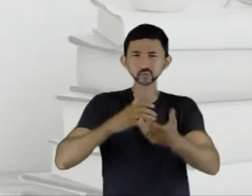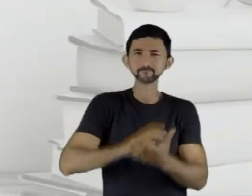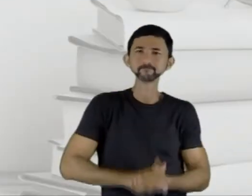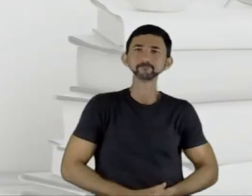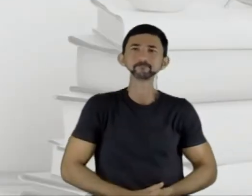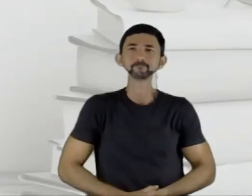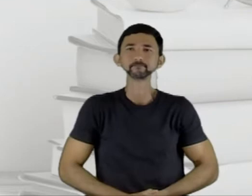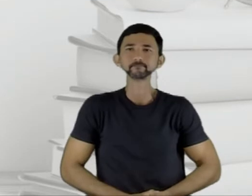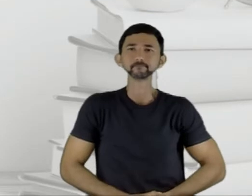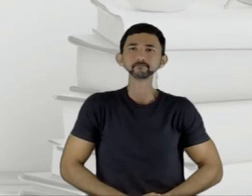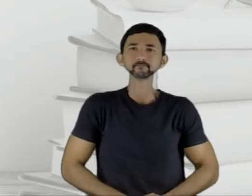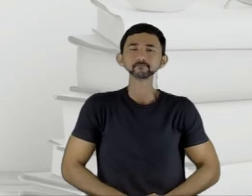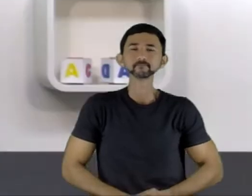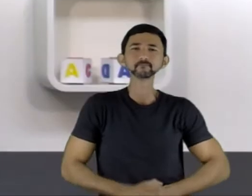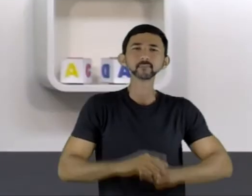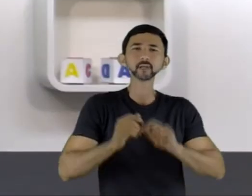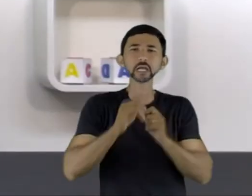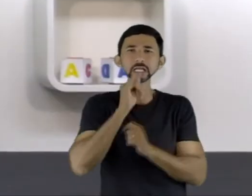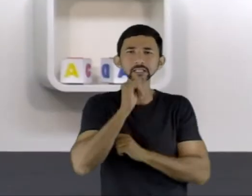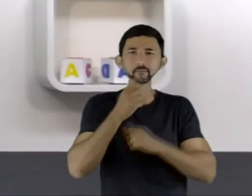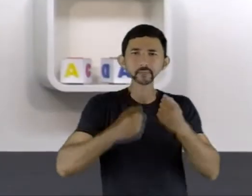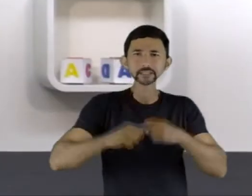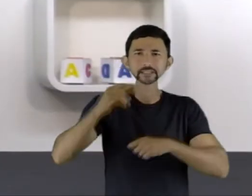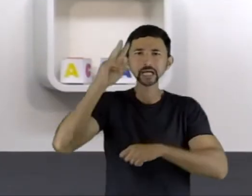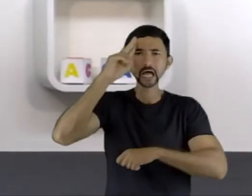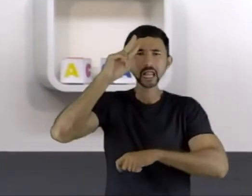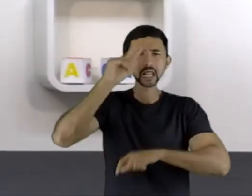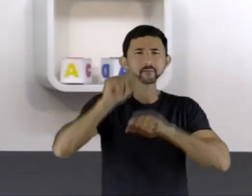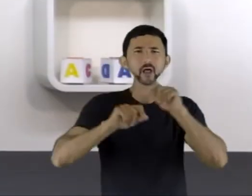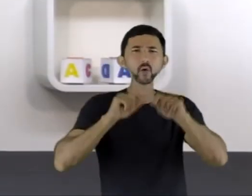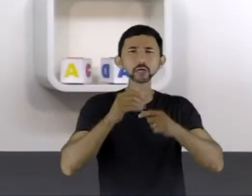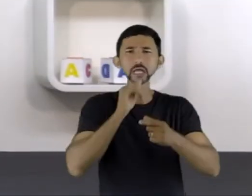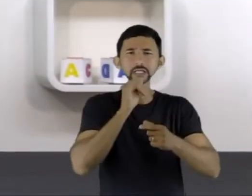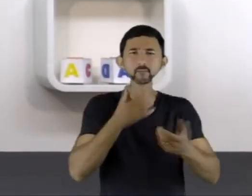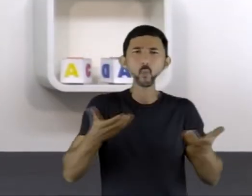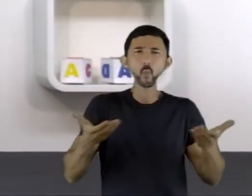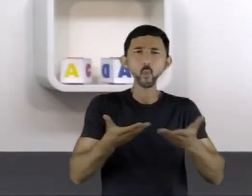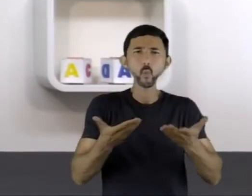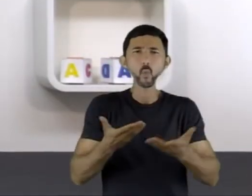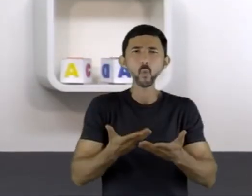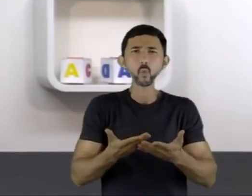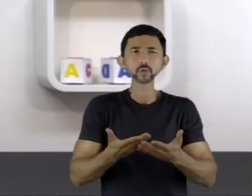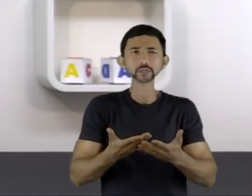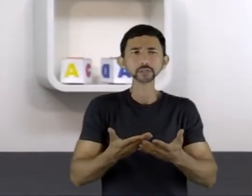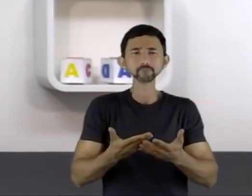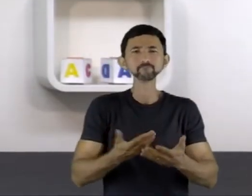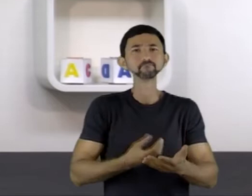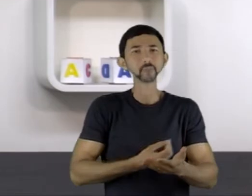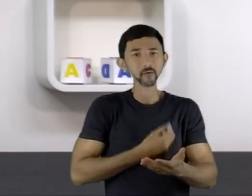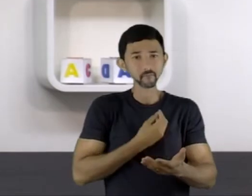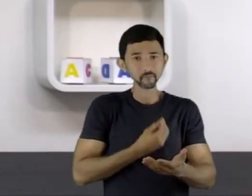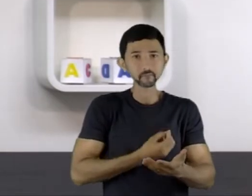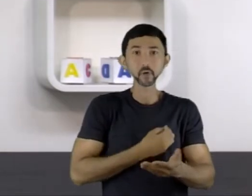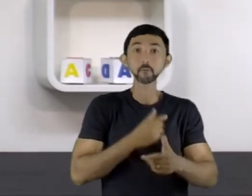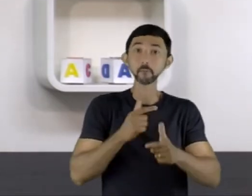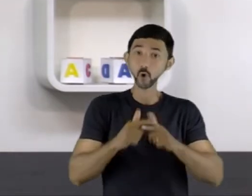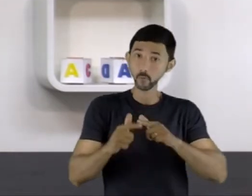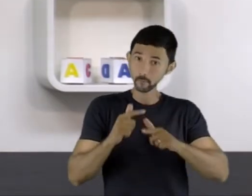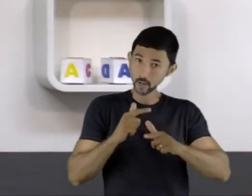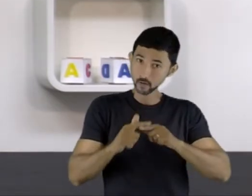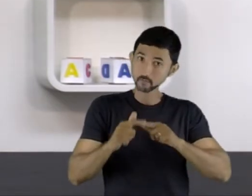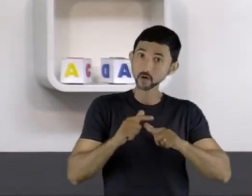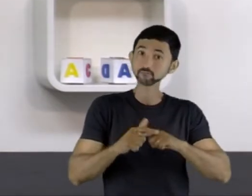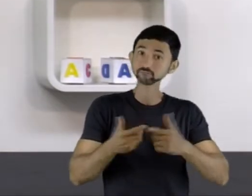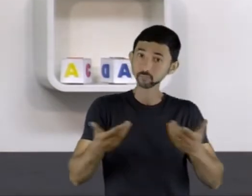A gente tem que lembrar, né, que hoje nós estamos vivendo uma grande crise,